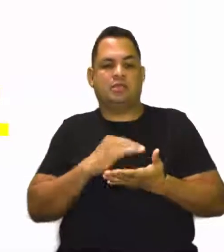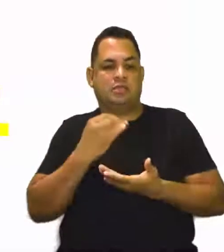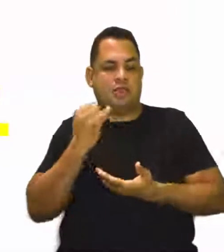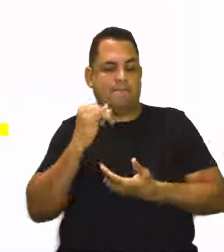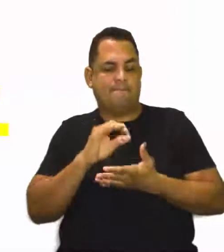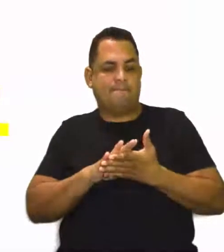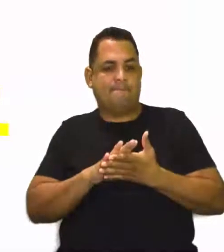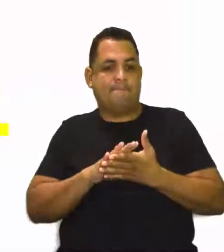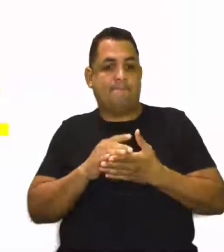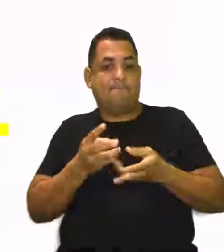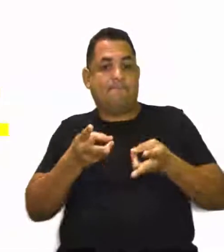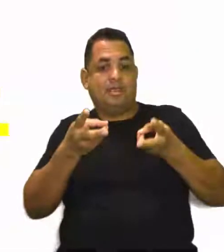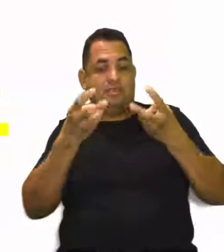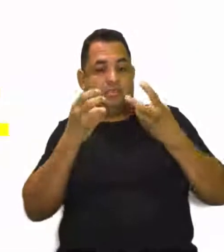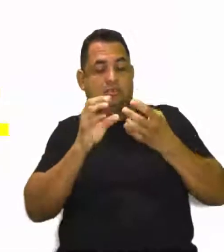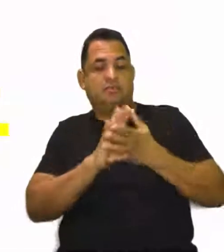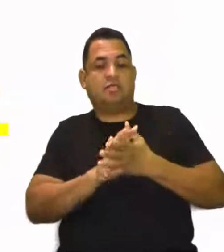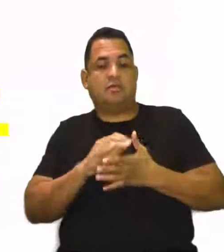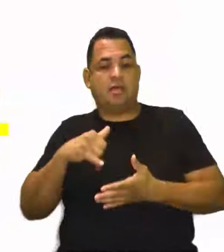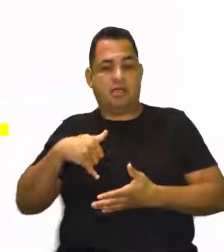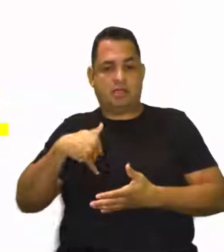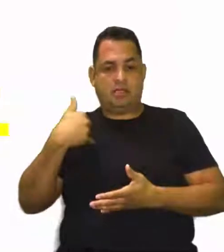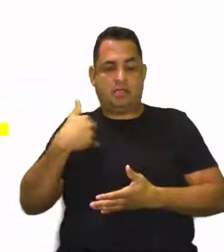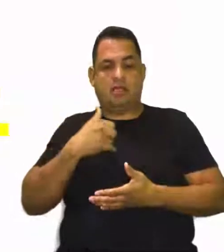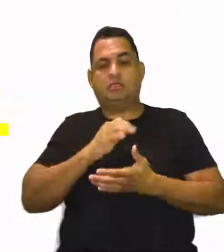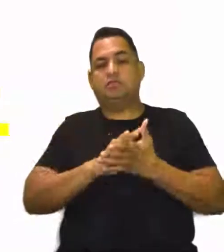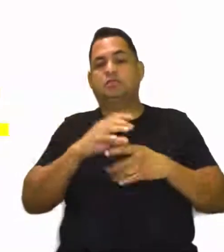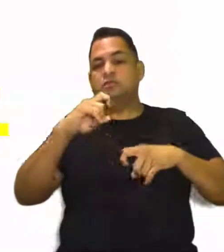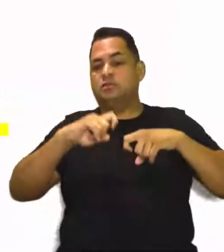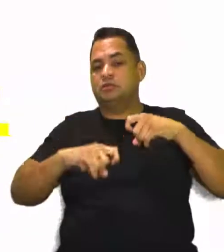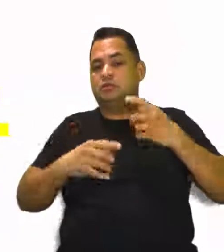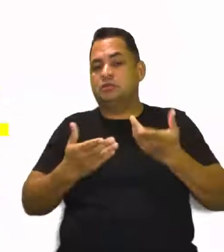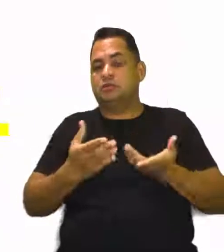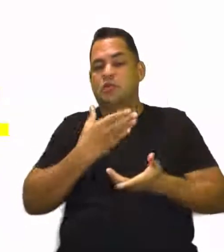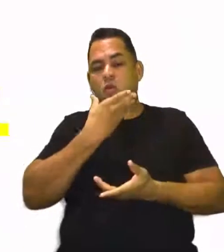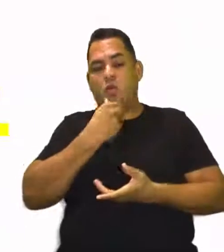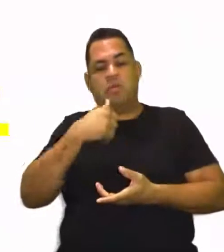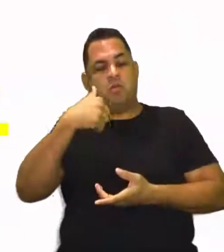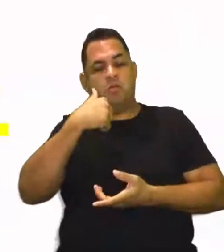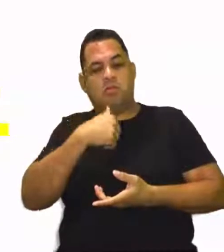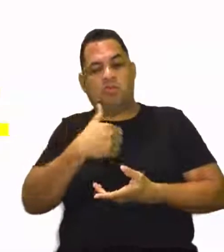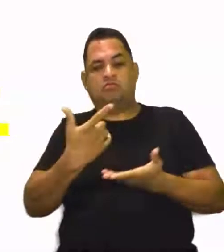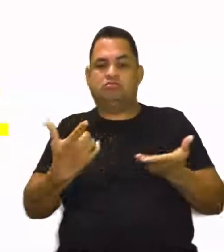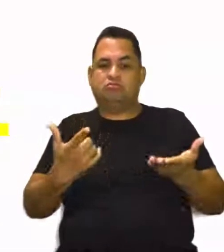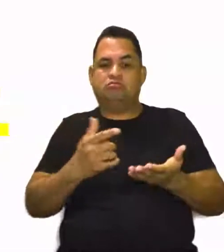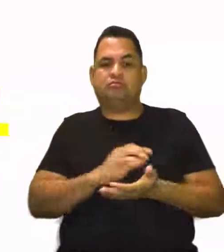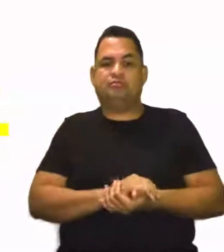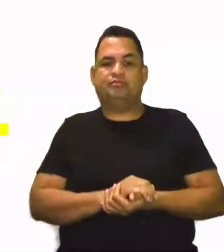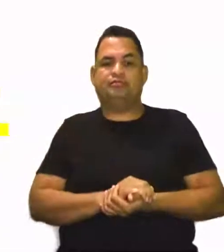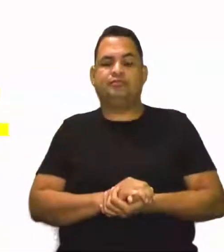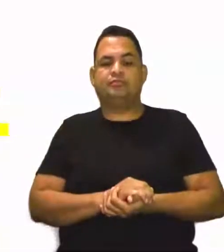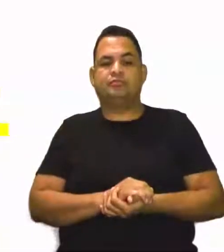o gênero e a idade. Lembra que na aula eu apresentei a tabela de referência para o adulto e para crianças